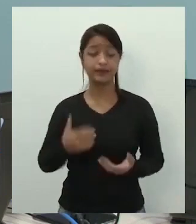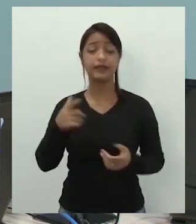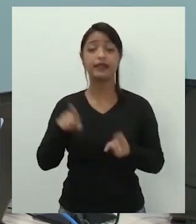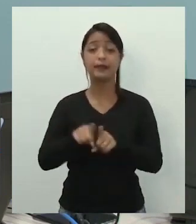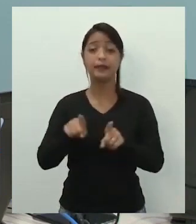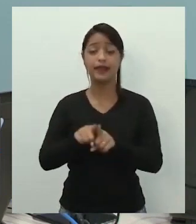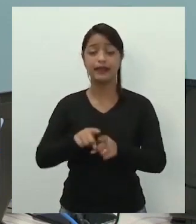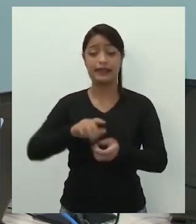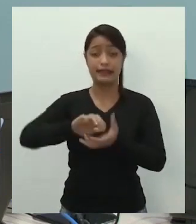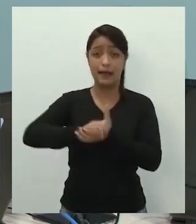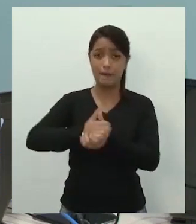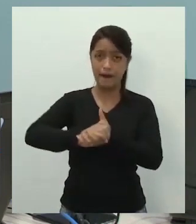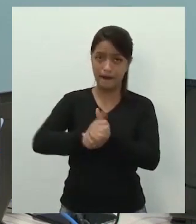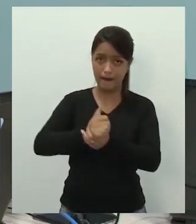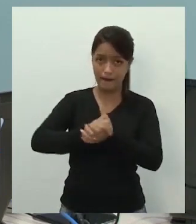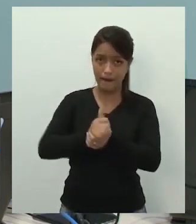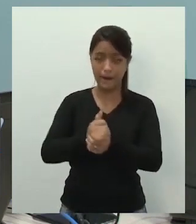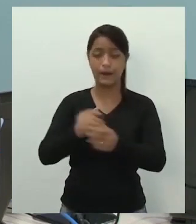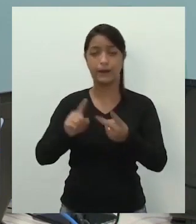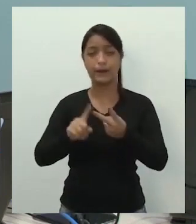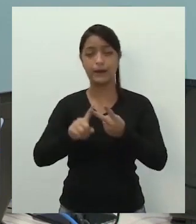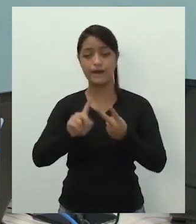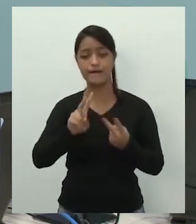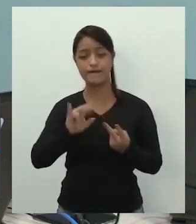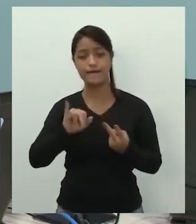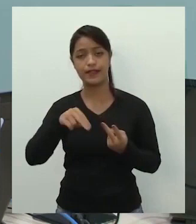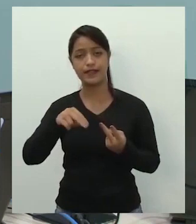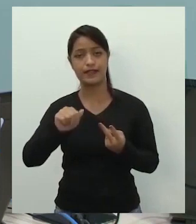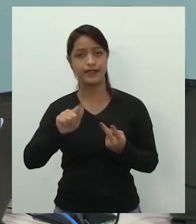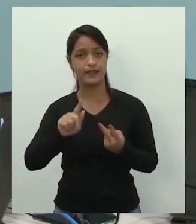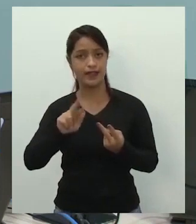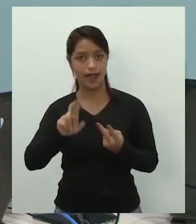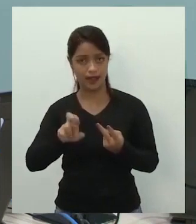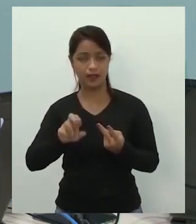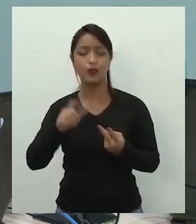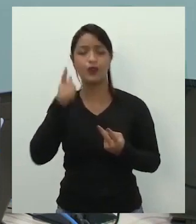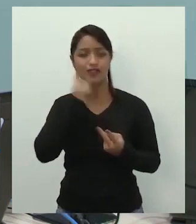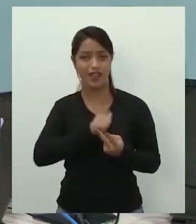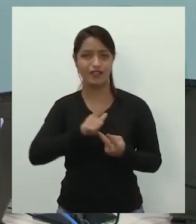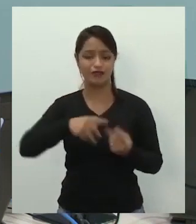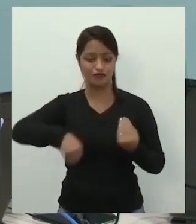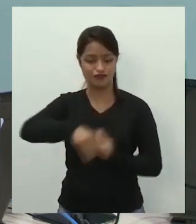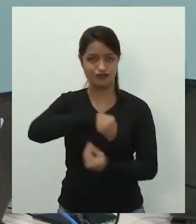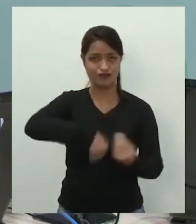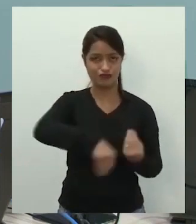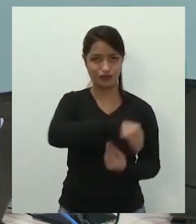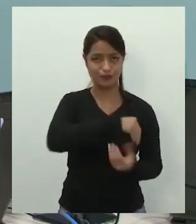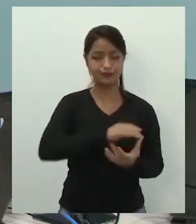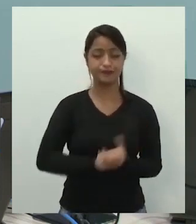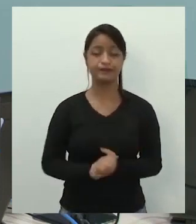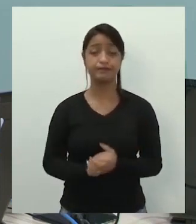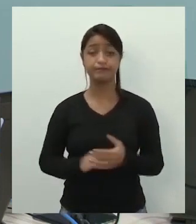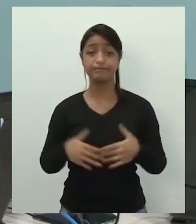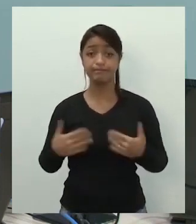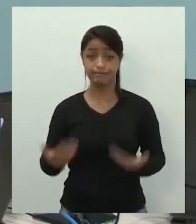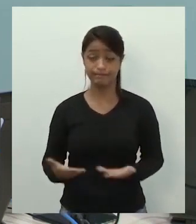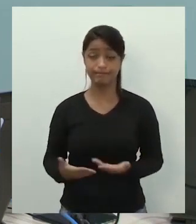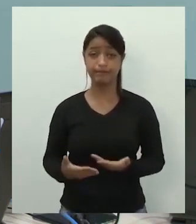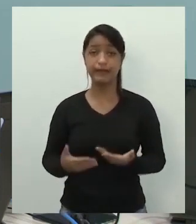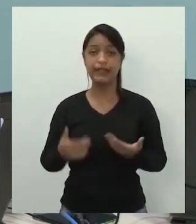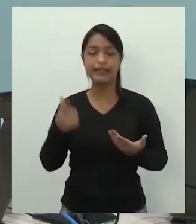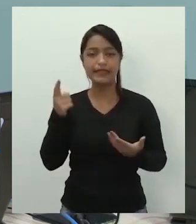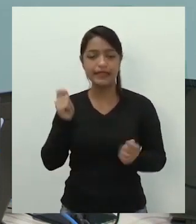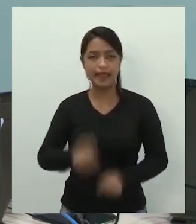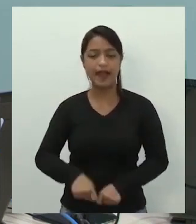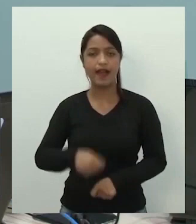para compor as soluções analisadas. Por conta desses experimentos desvinculados do uso da